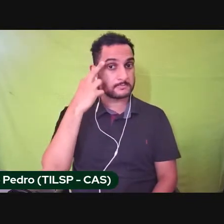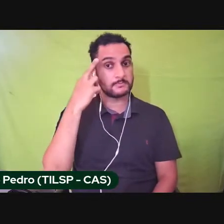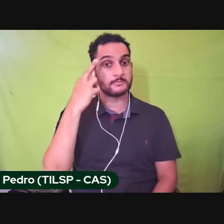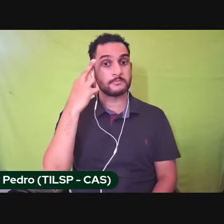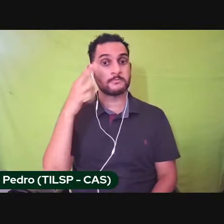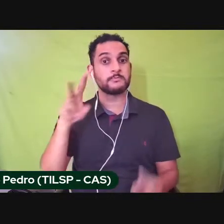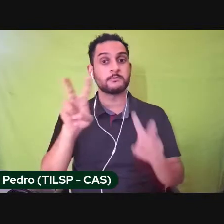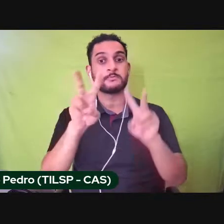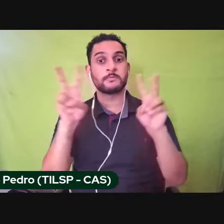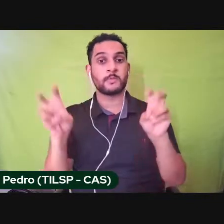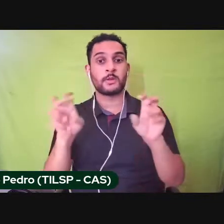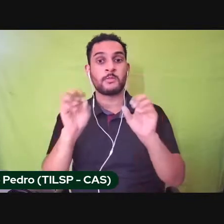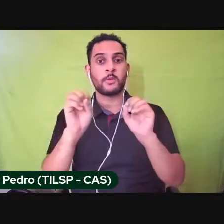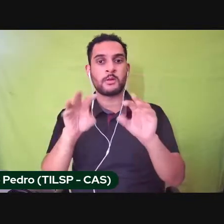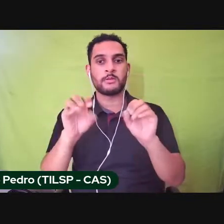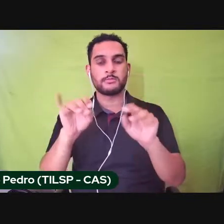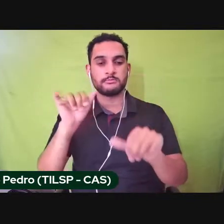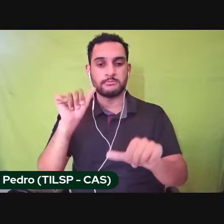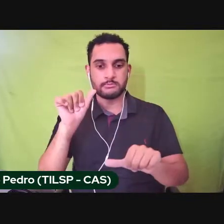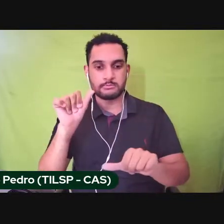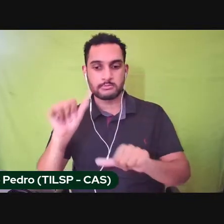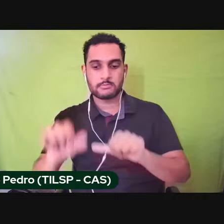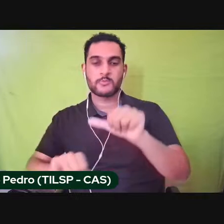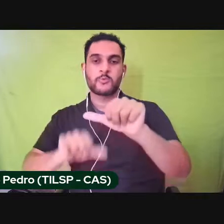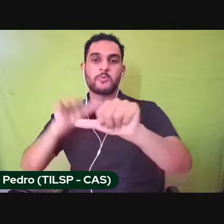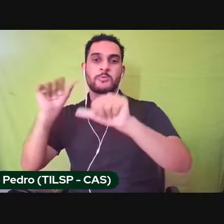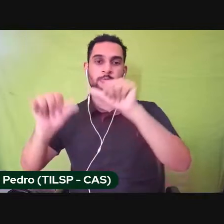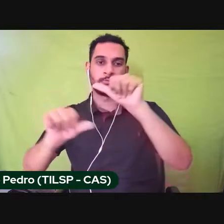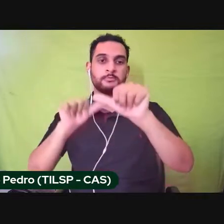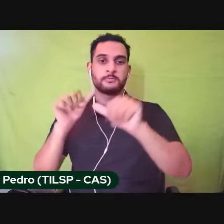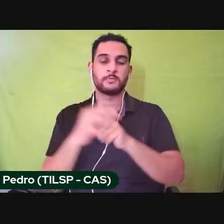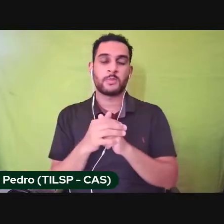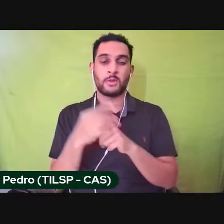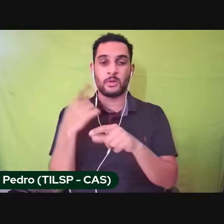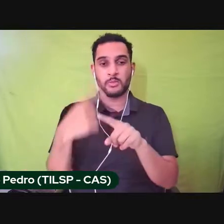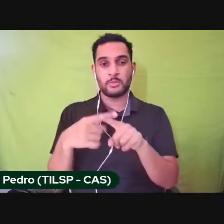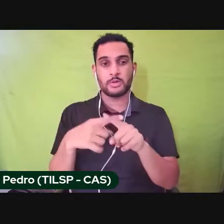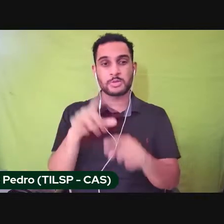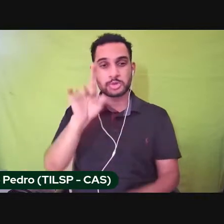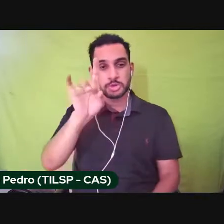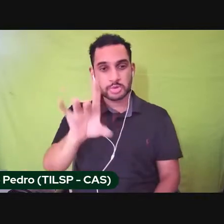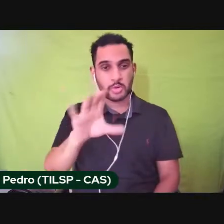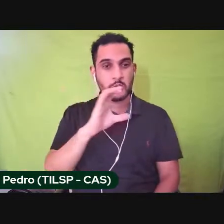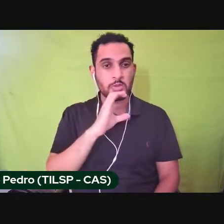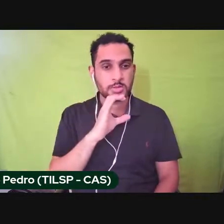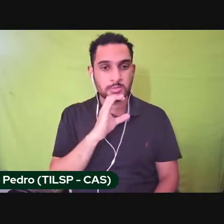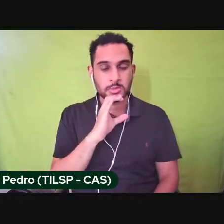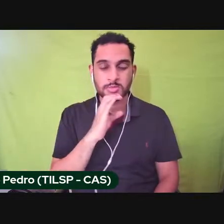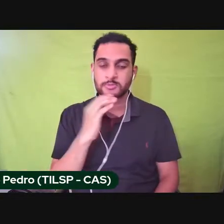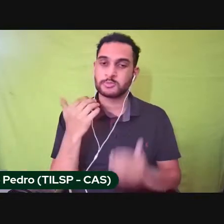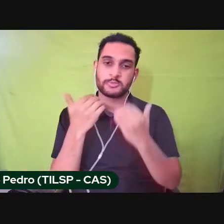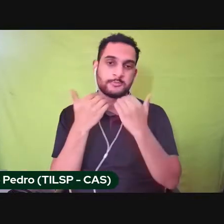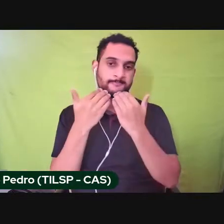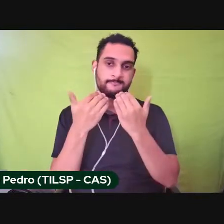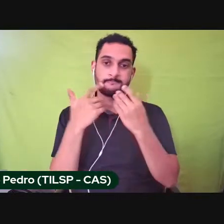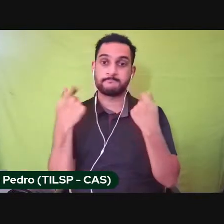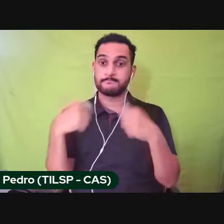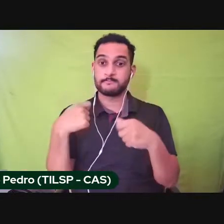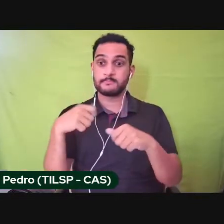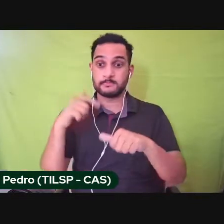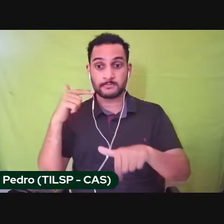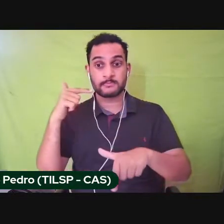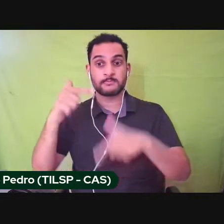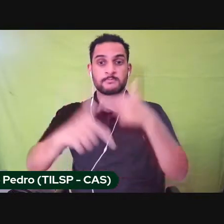a educação que transforma em ação. Porque não basta ter o conhecimento, é preciso agir.